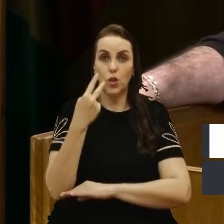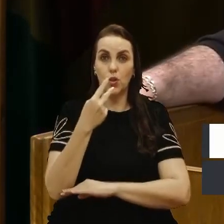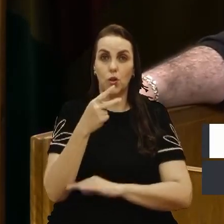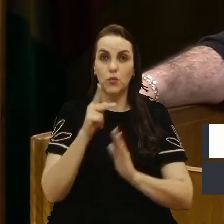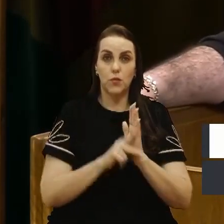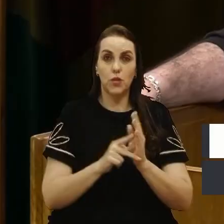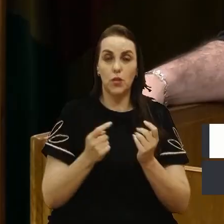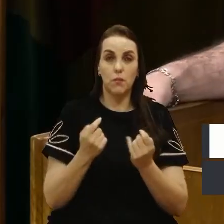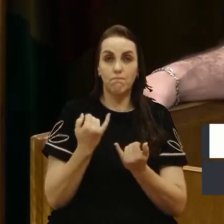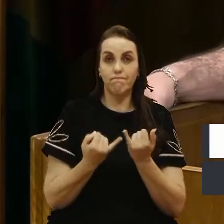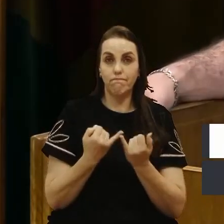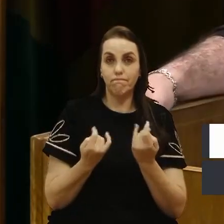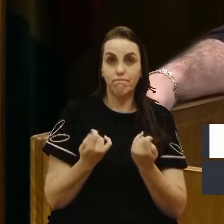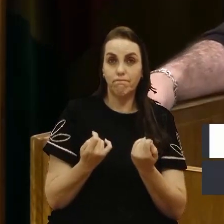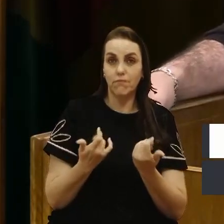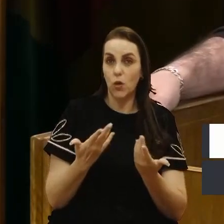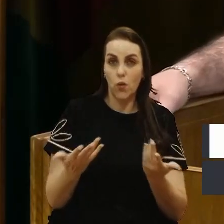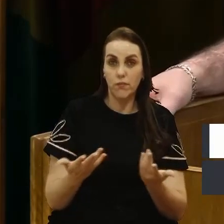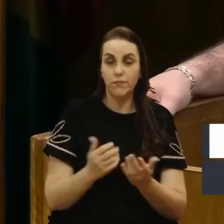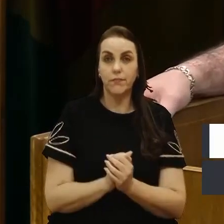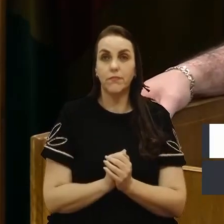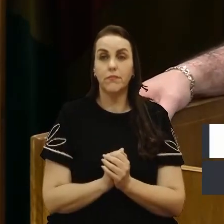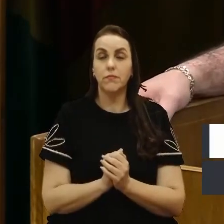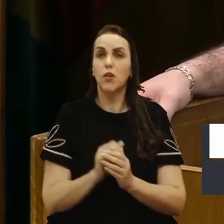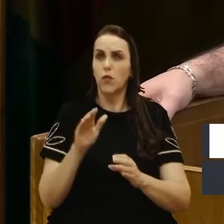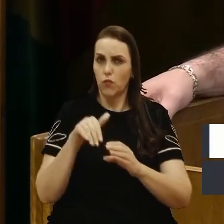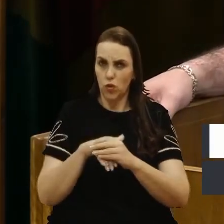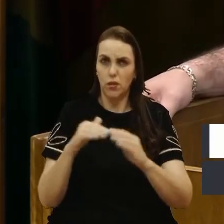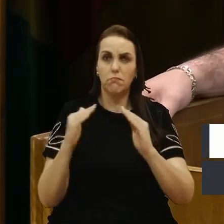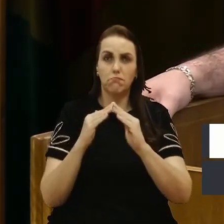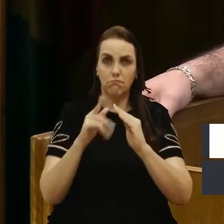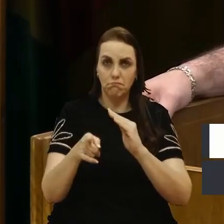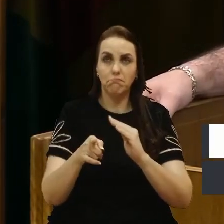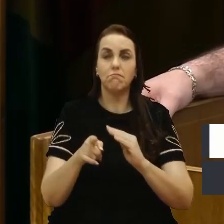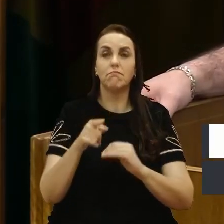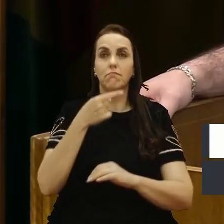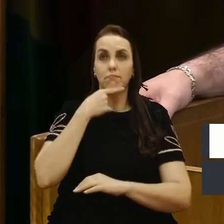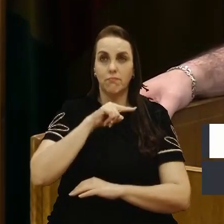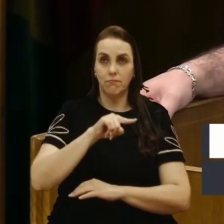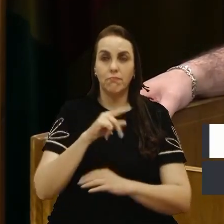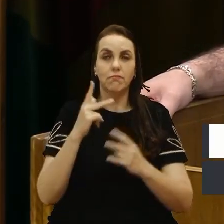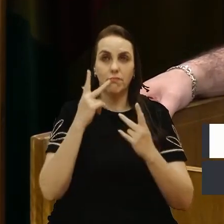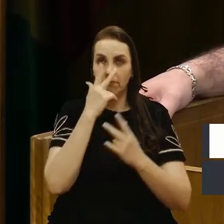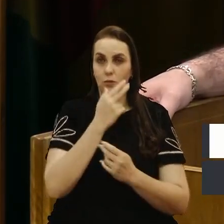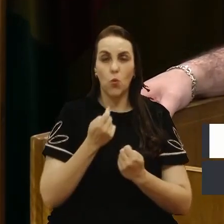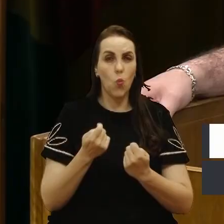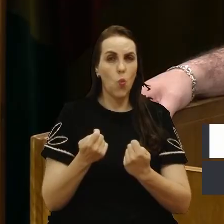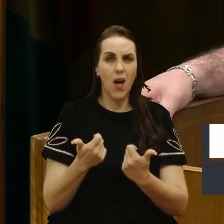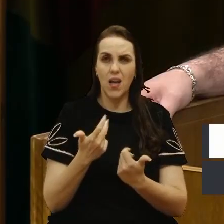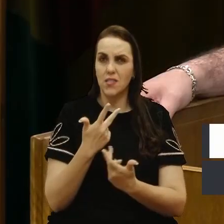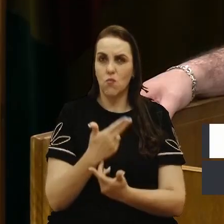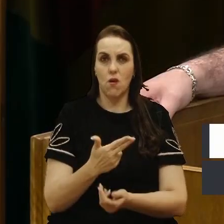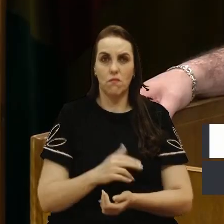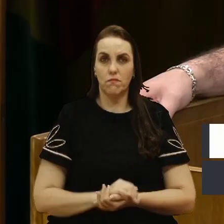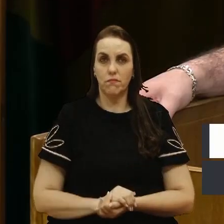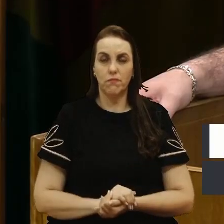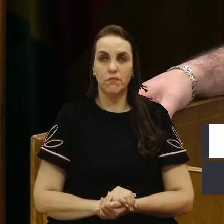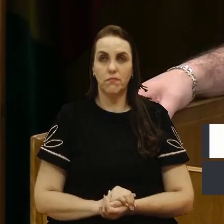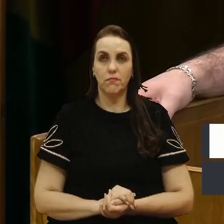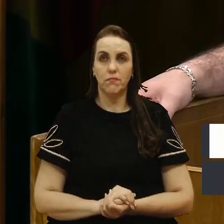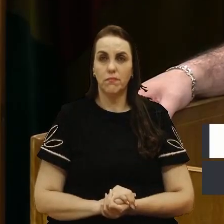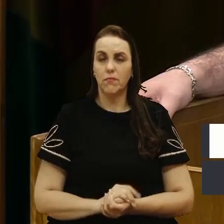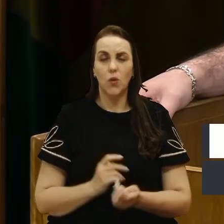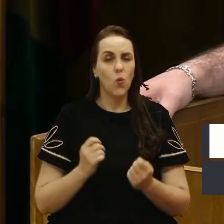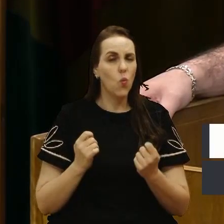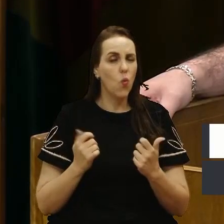iguais? E volto a dizer, votei favorável do Caleb, igual, quase igual.